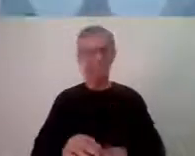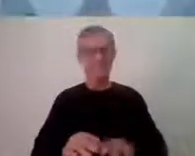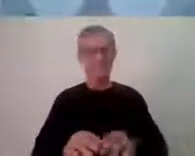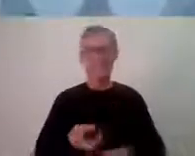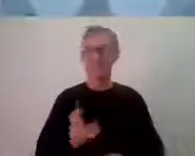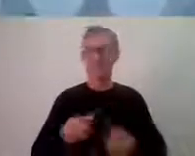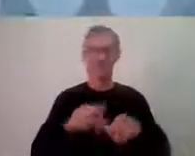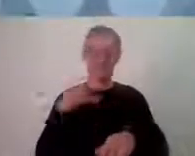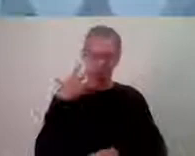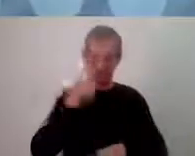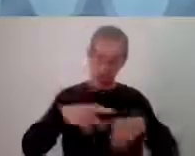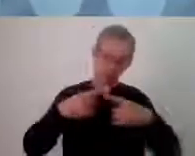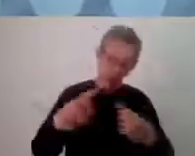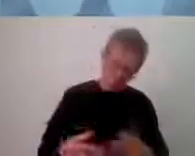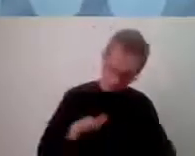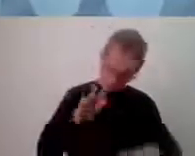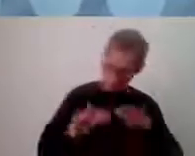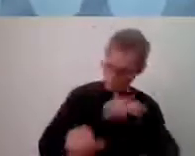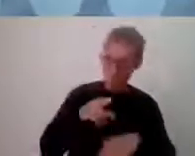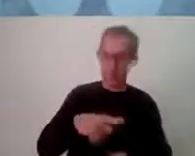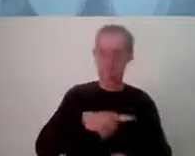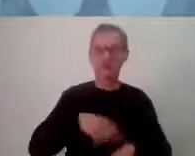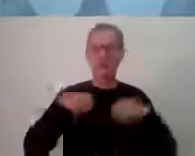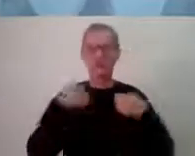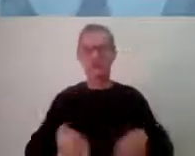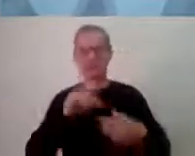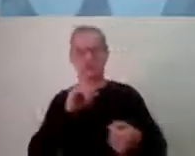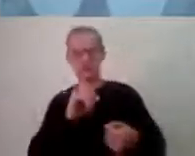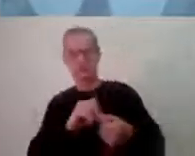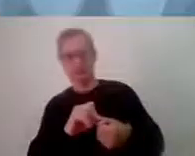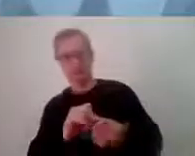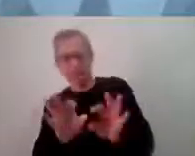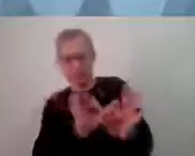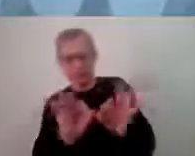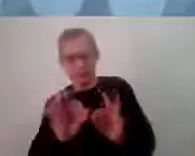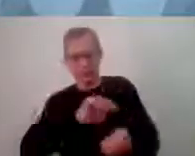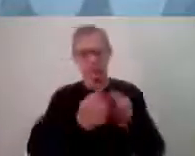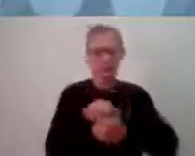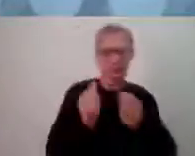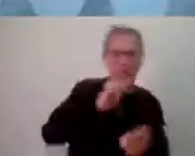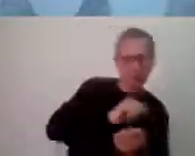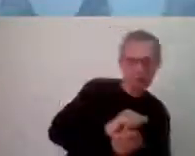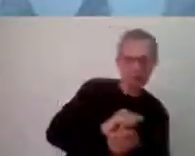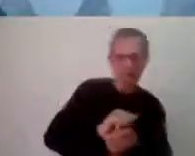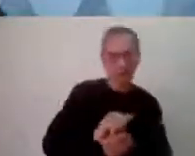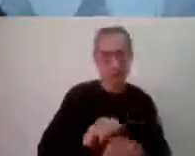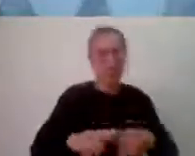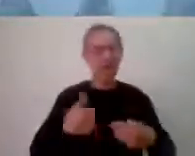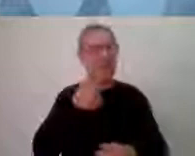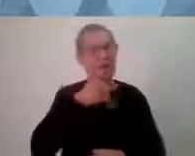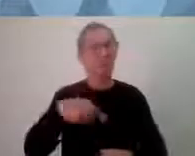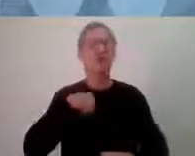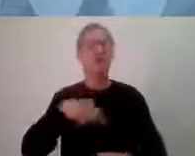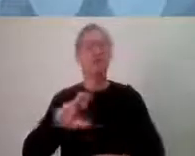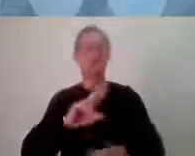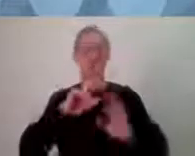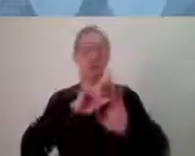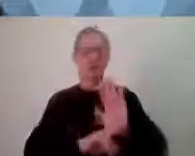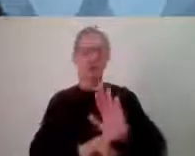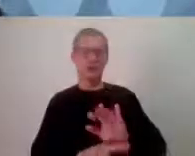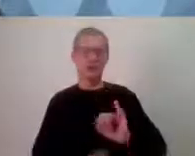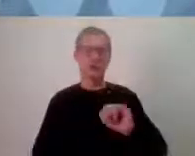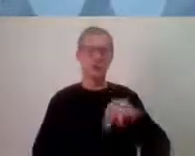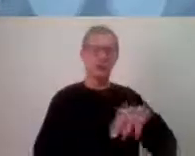estar bonitinho. Muitas vezes você vai precisar fazer essas adaptações. Ah, professora, eu posso usar essas regras para